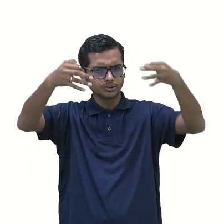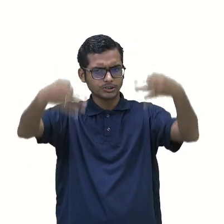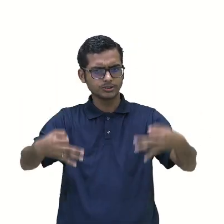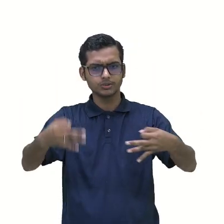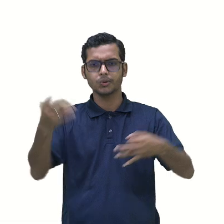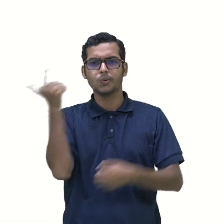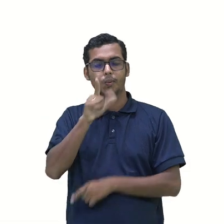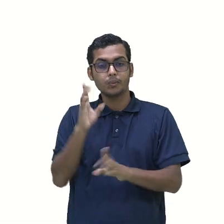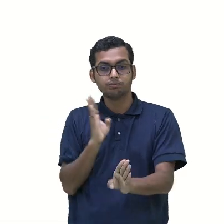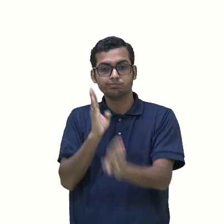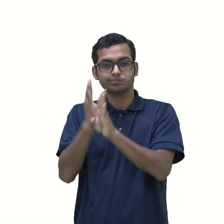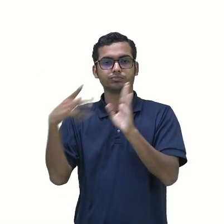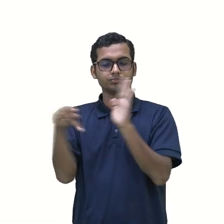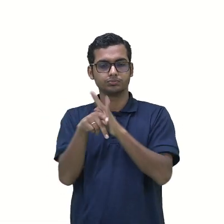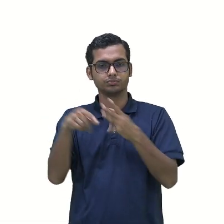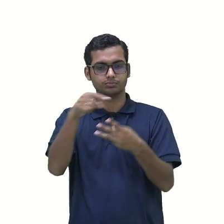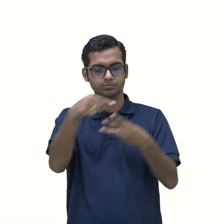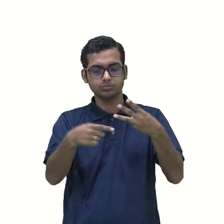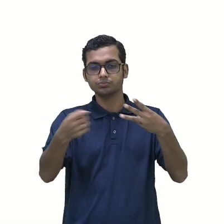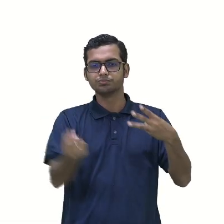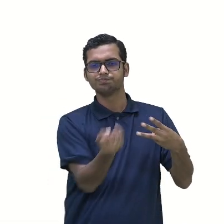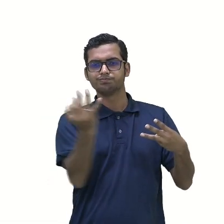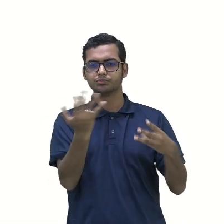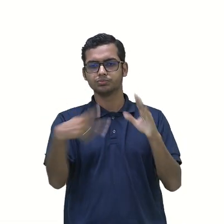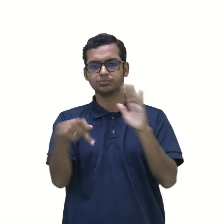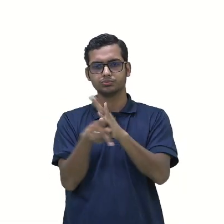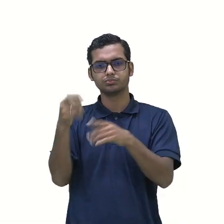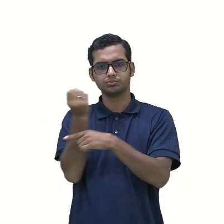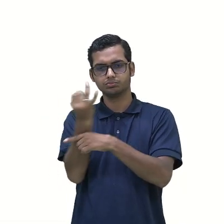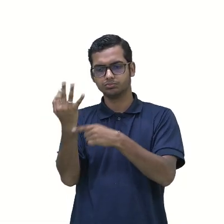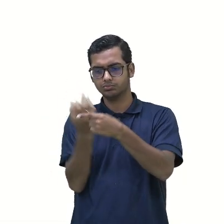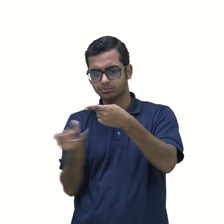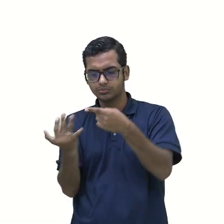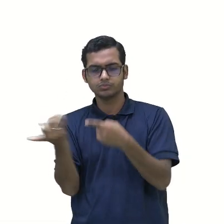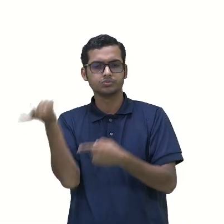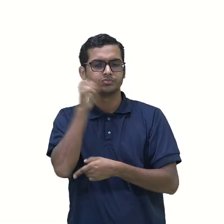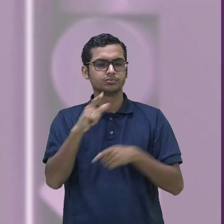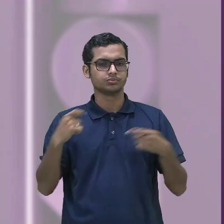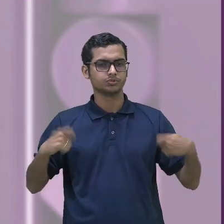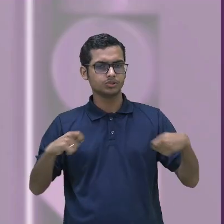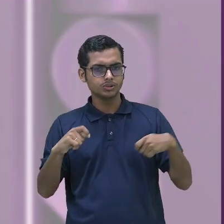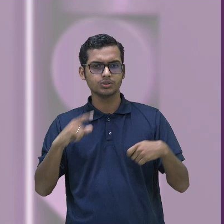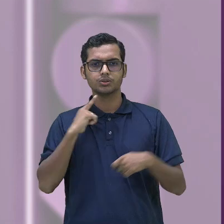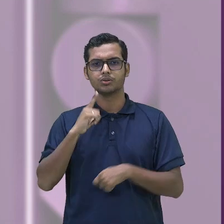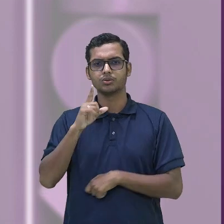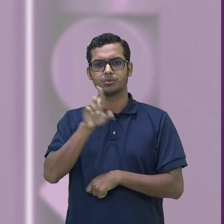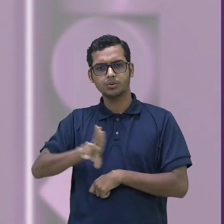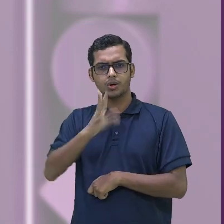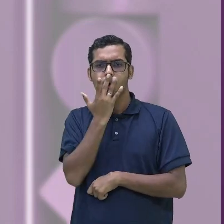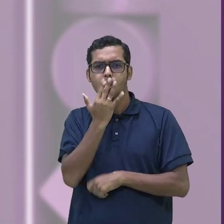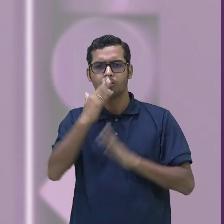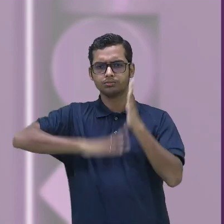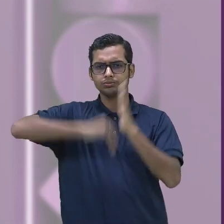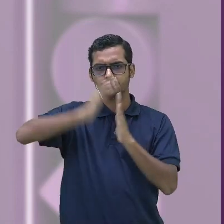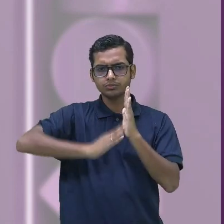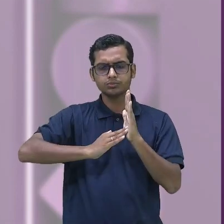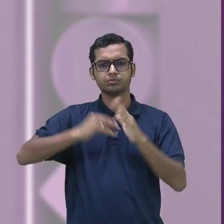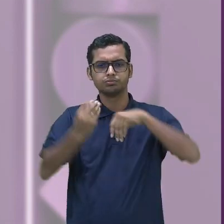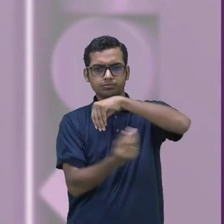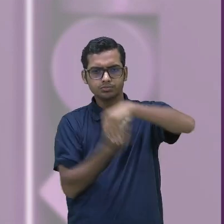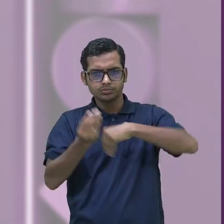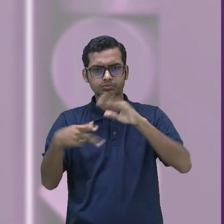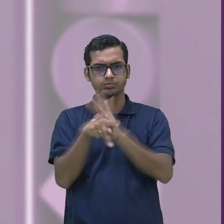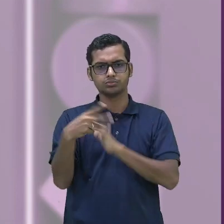de se achar, né, quanto vai ser necessário para cada cor de tinta numa mistura